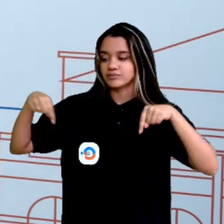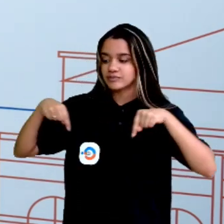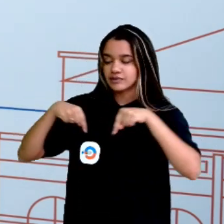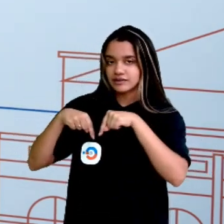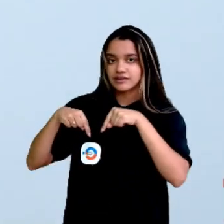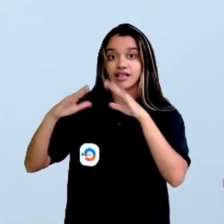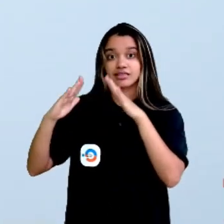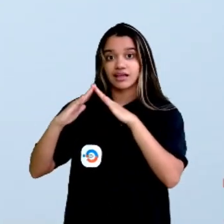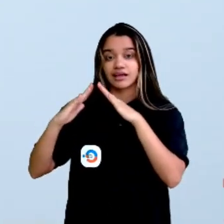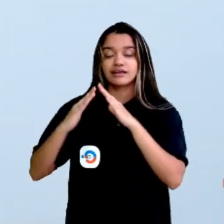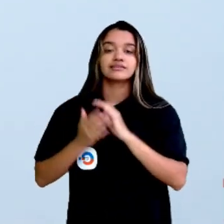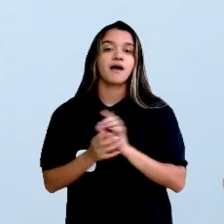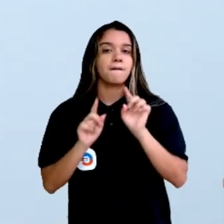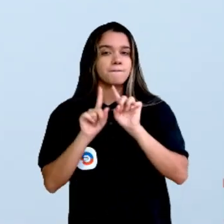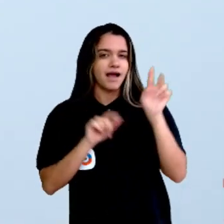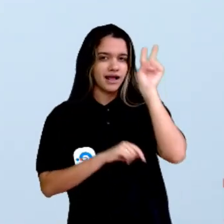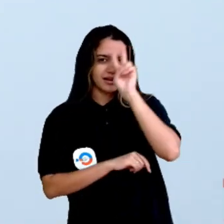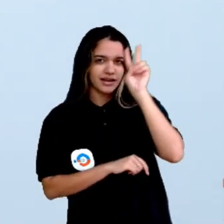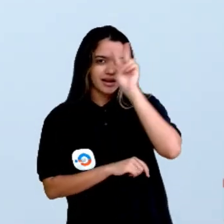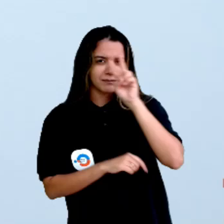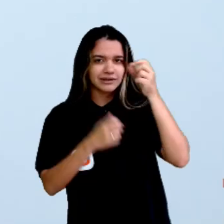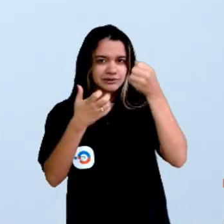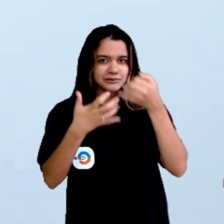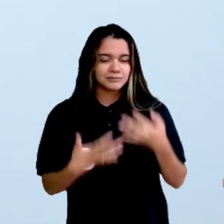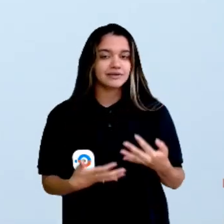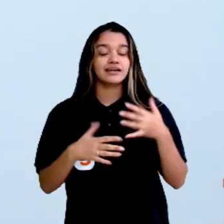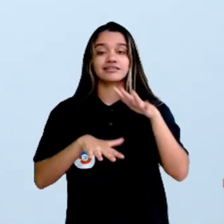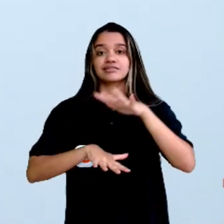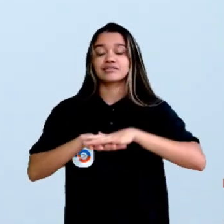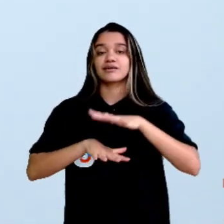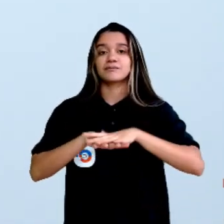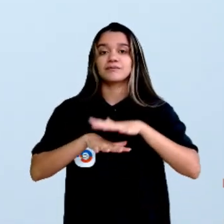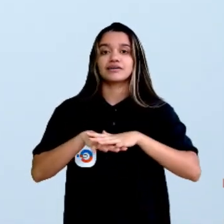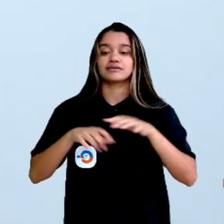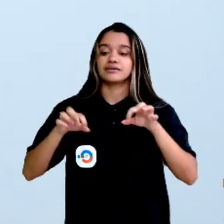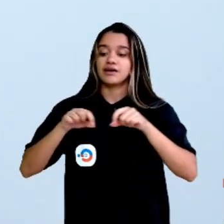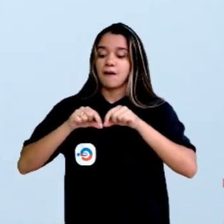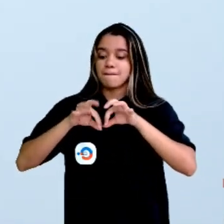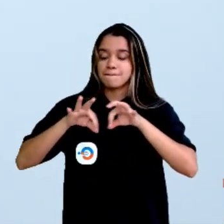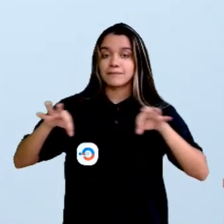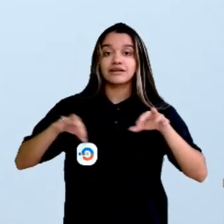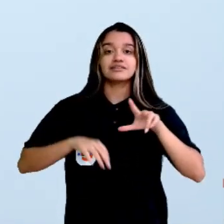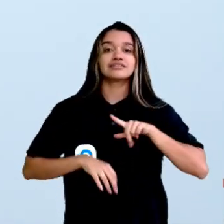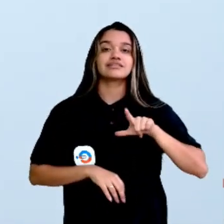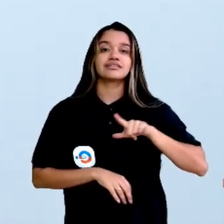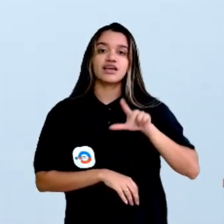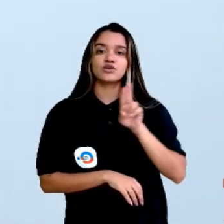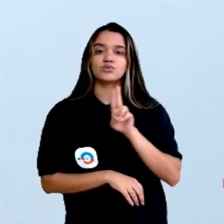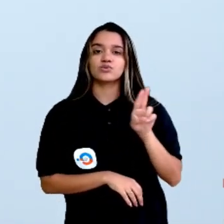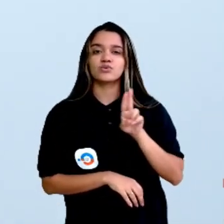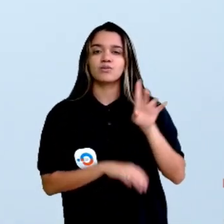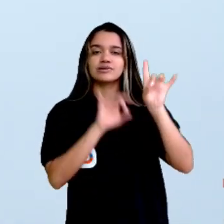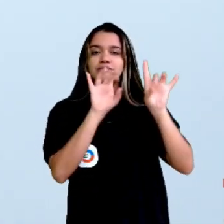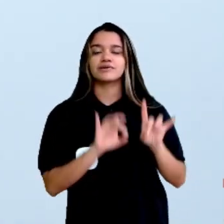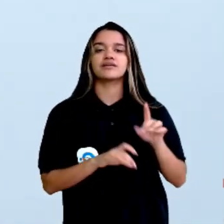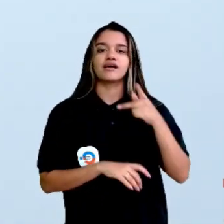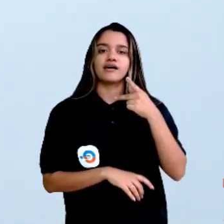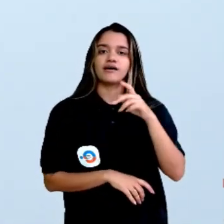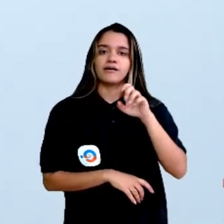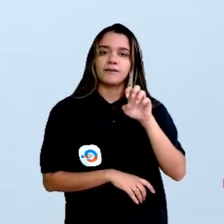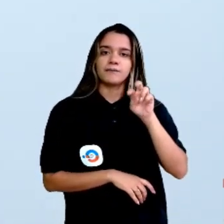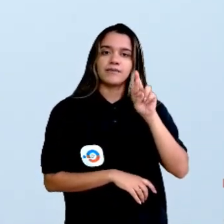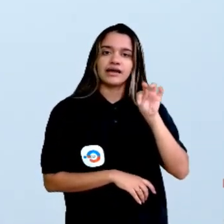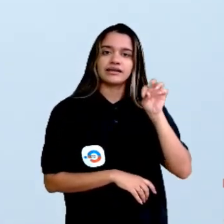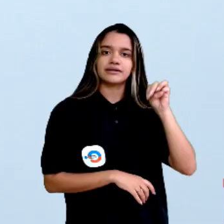contorno dessa casa. Mas lembra que te falei que na matemática a medida do contorno tem um nome especial? Esse nome se chama